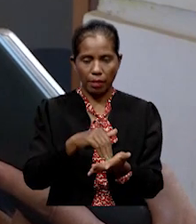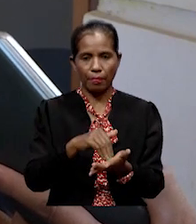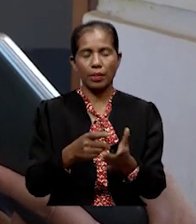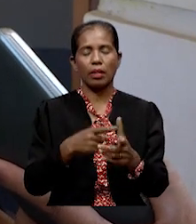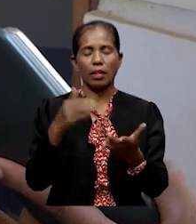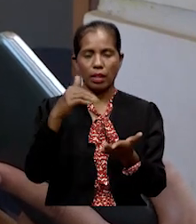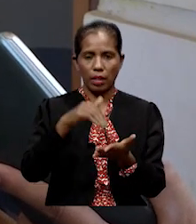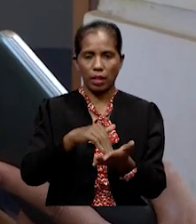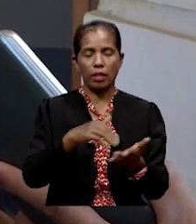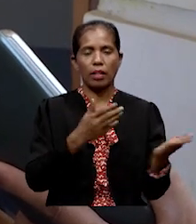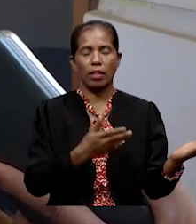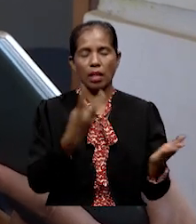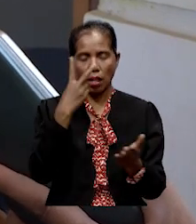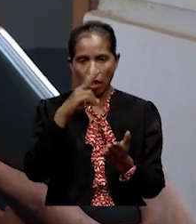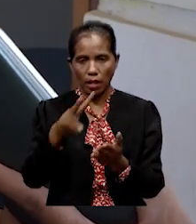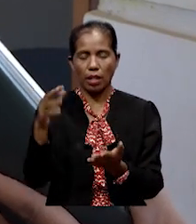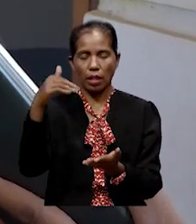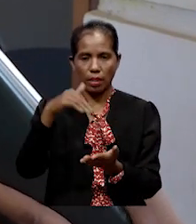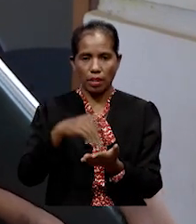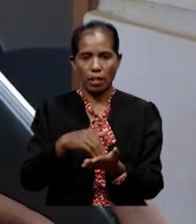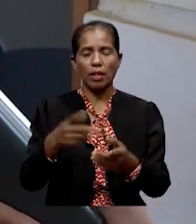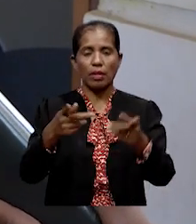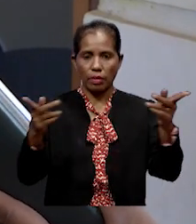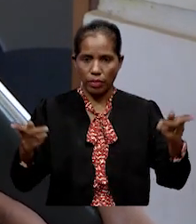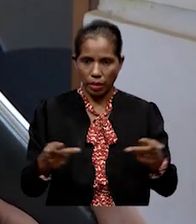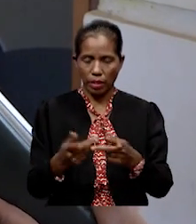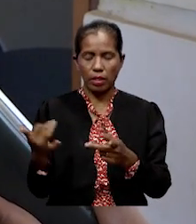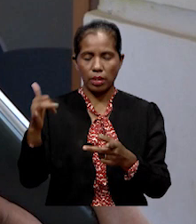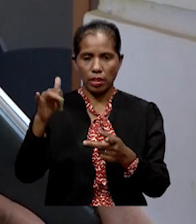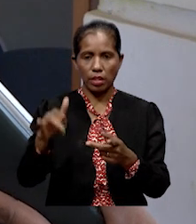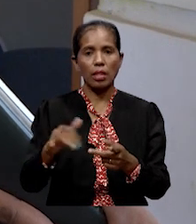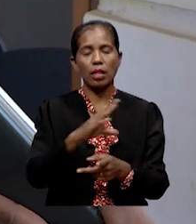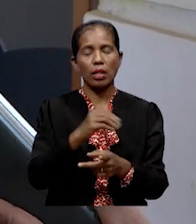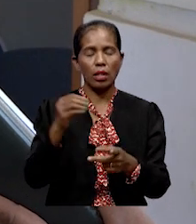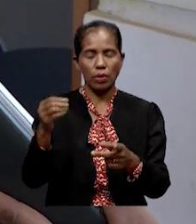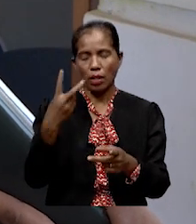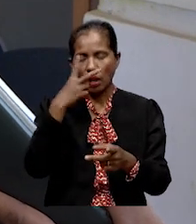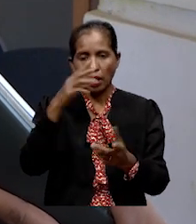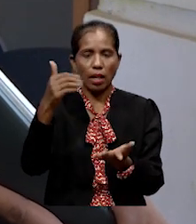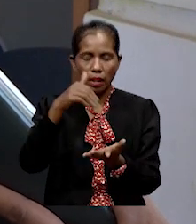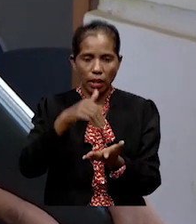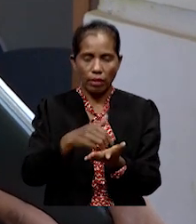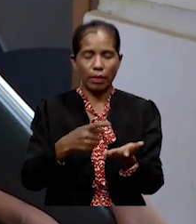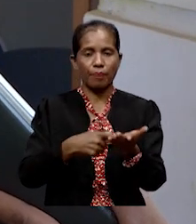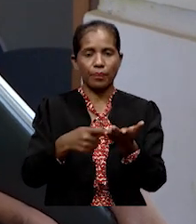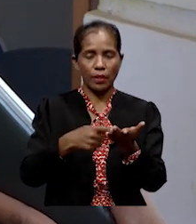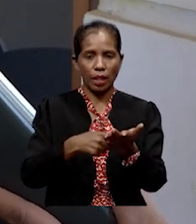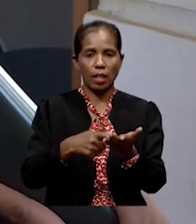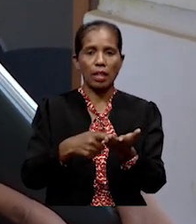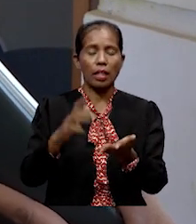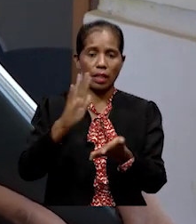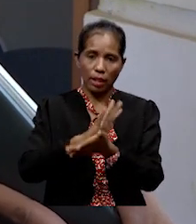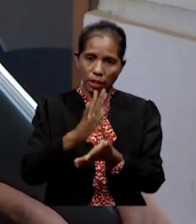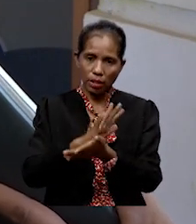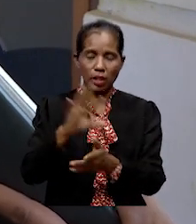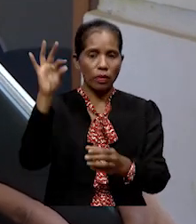tan kataka tolori hare fila fale condições boletim de votos ne tamba distância transportação ne bema ka dok a torre